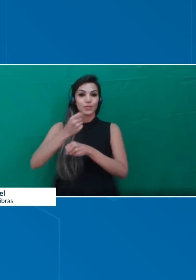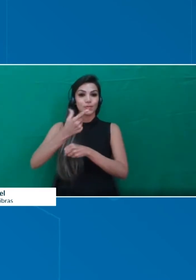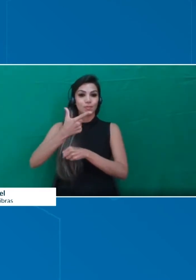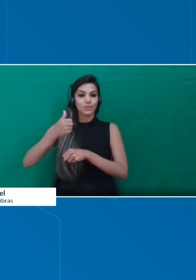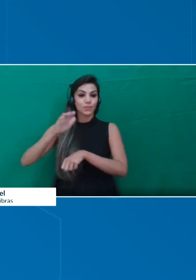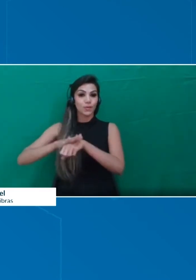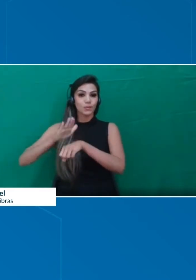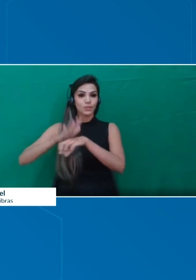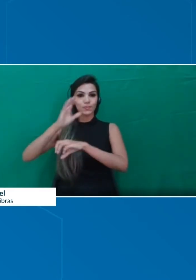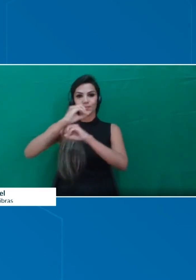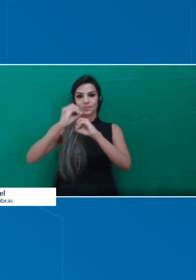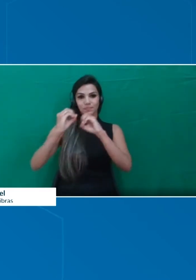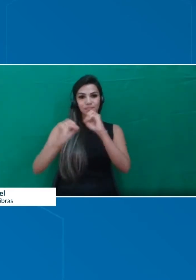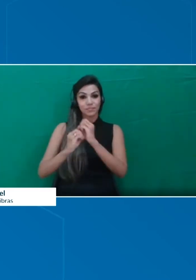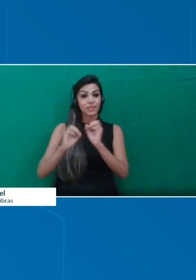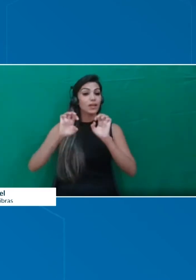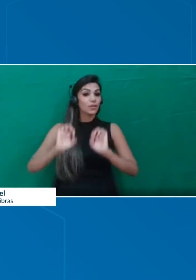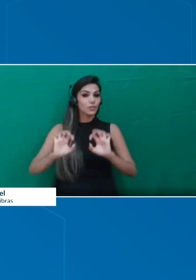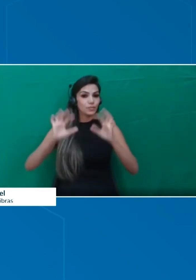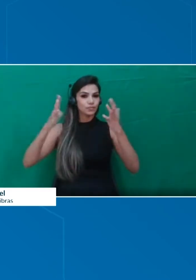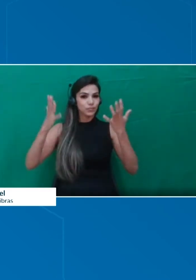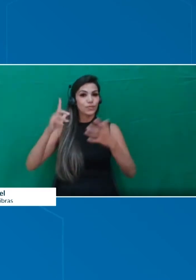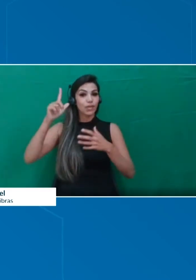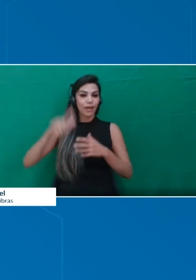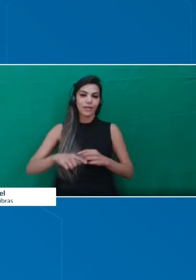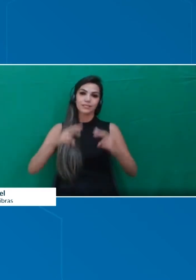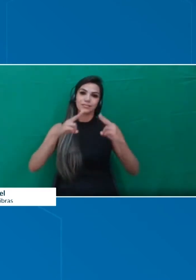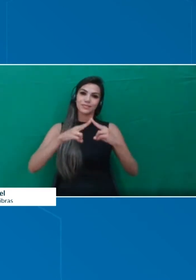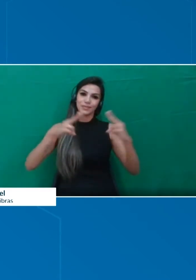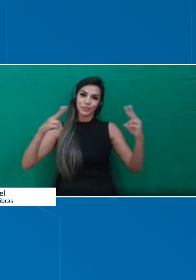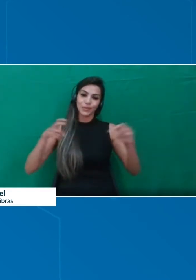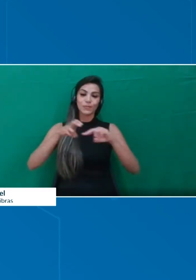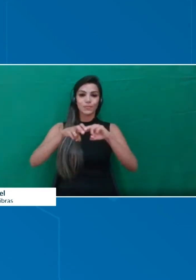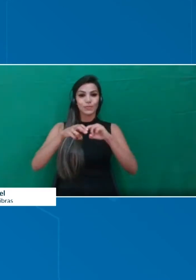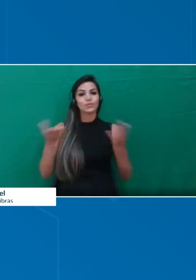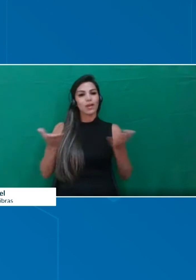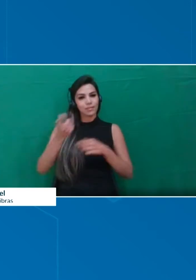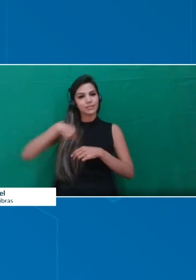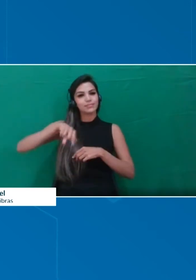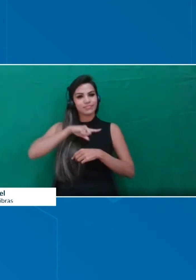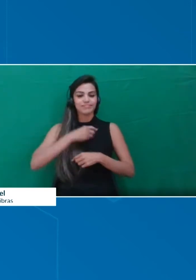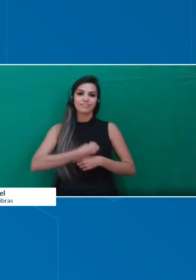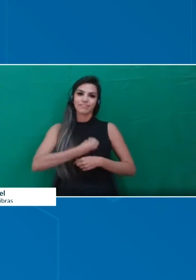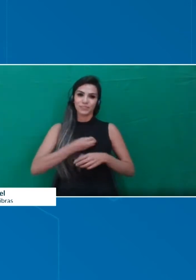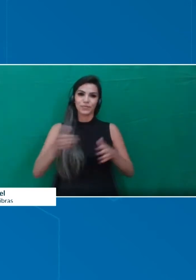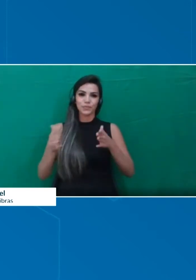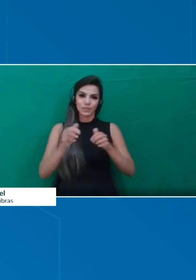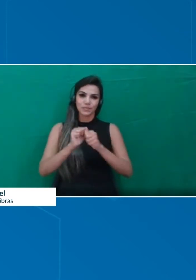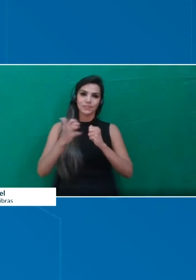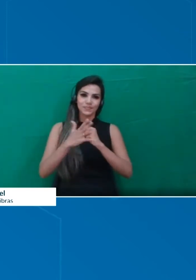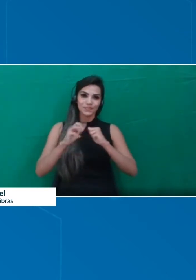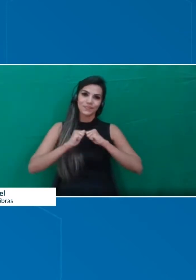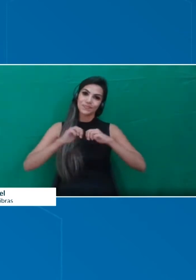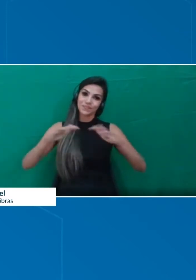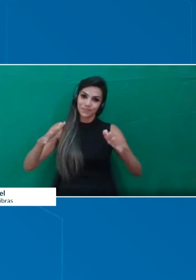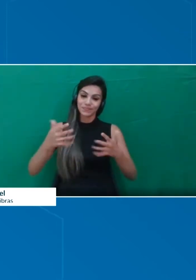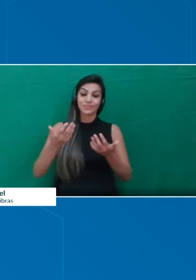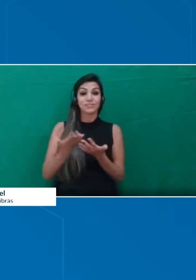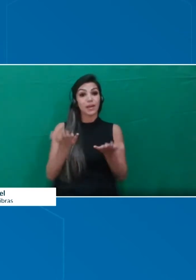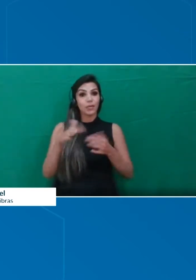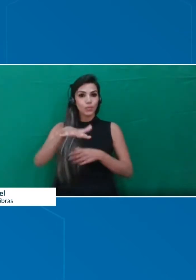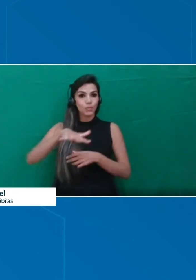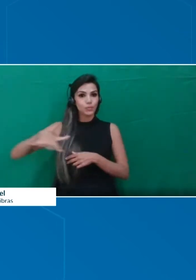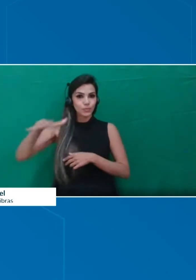Goiás. O evento será digital, mais uma vez, já que estamos enfrentando a pandemia de Covid-19. O Espaço das Profissões,